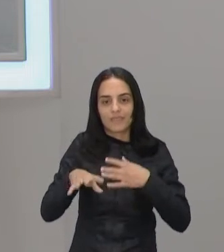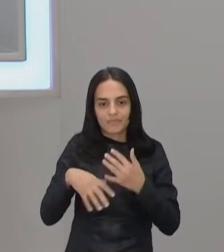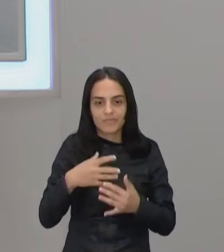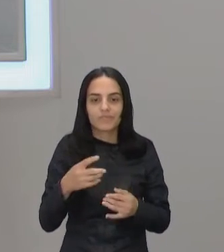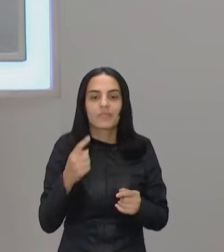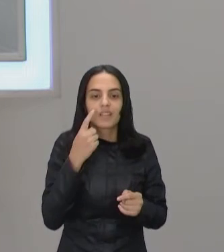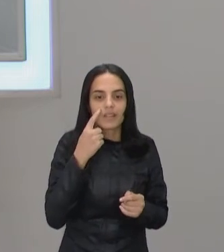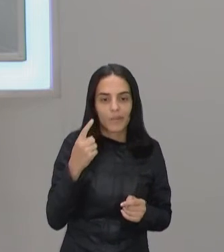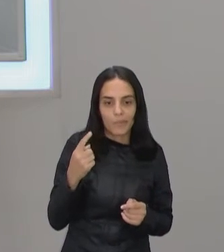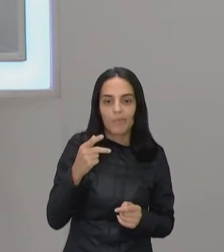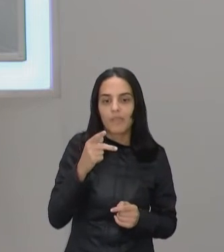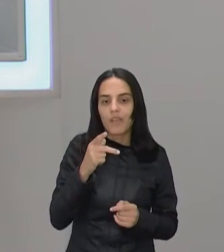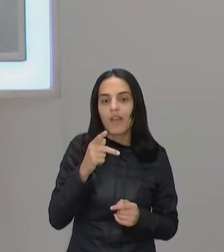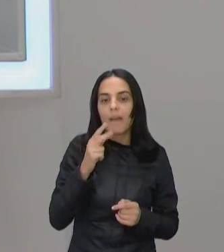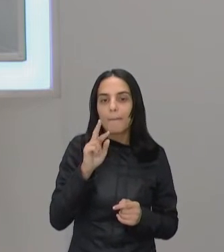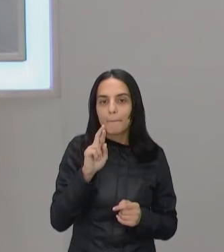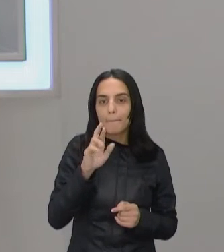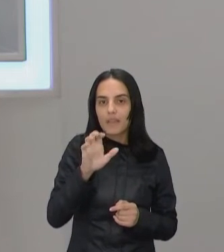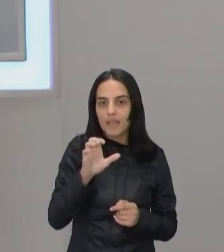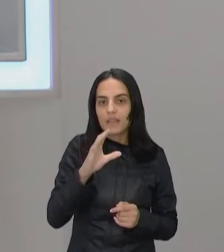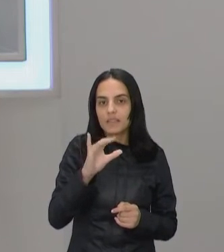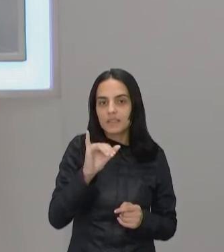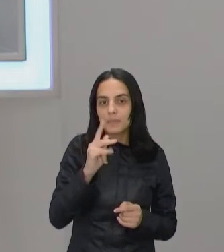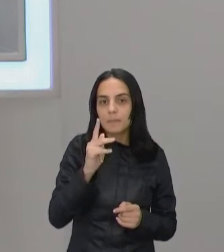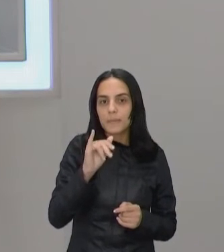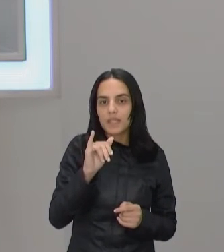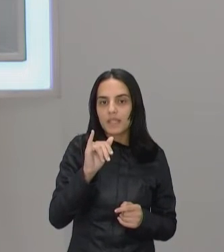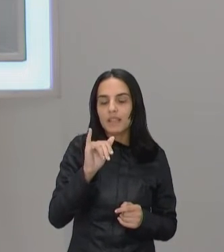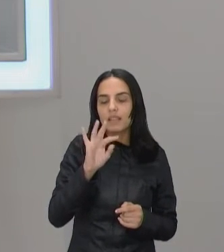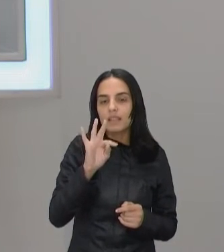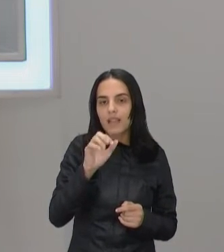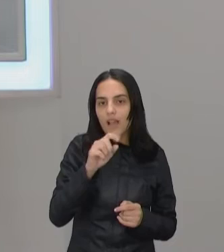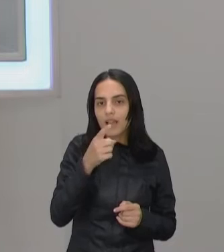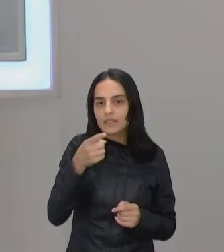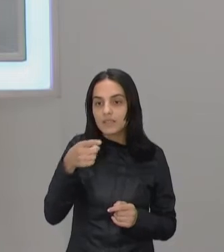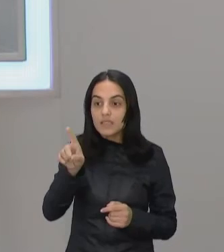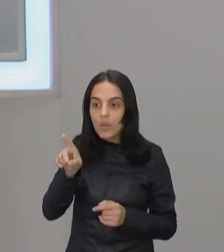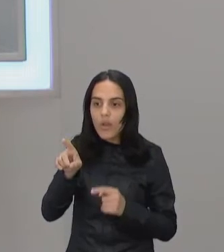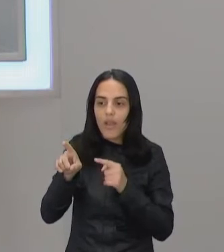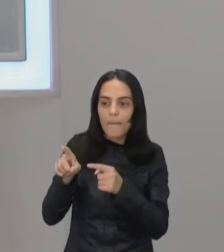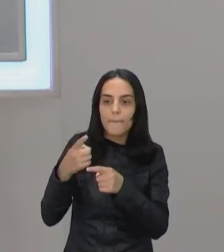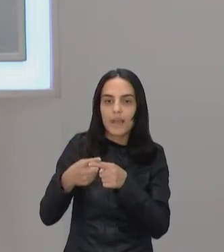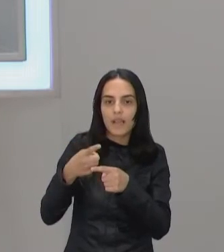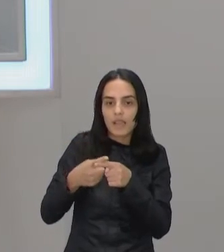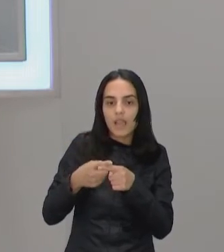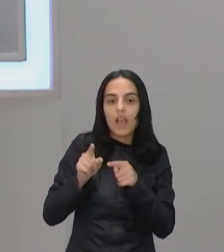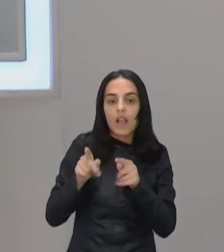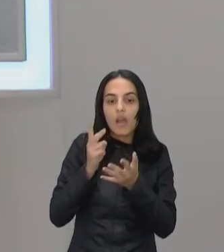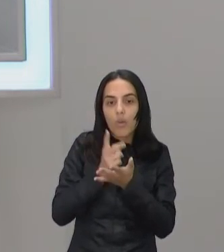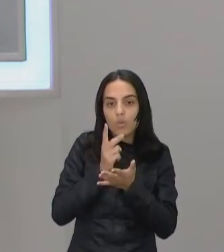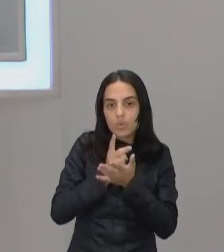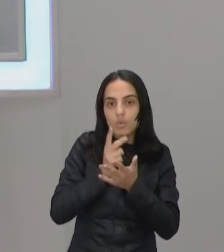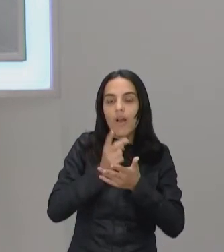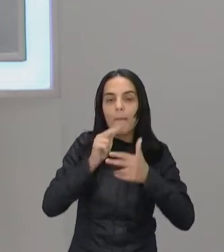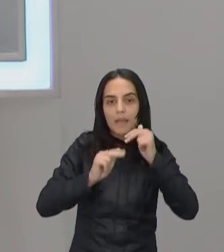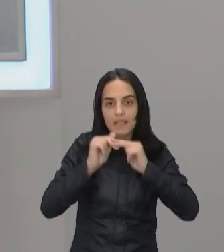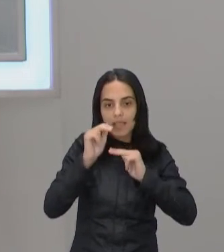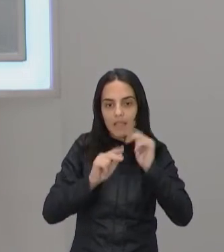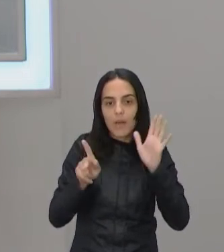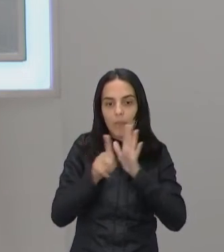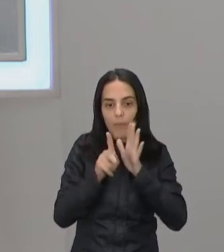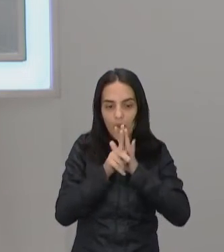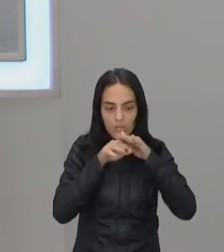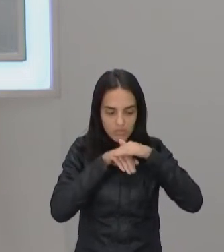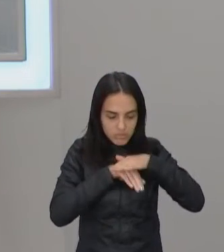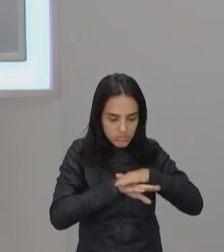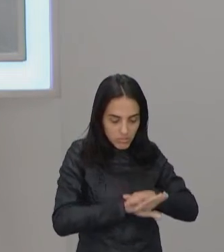Então a precipitação, a reação de precipitação na natureza, ela tem como função manter o elemento guardado para a hora certa dele